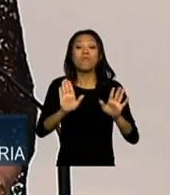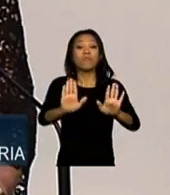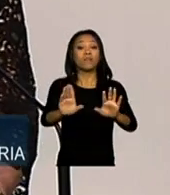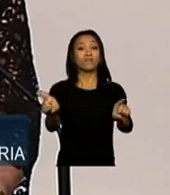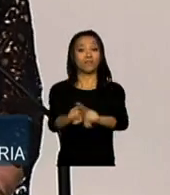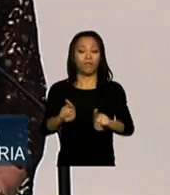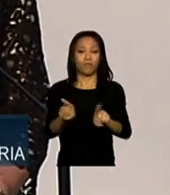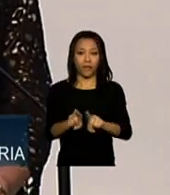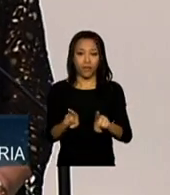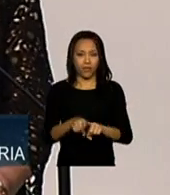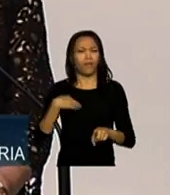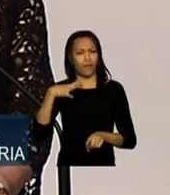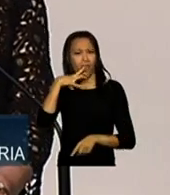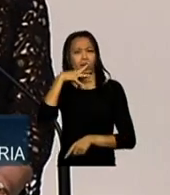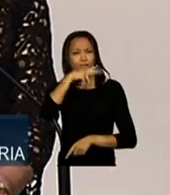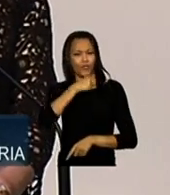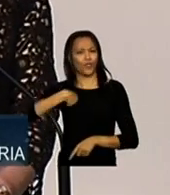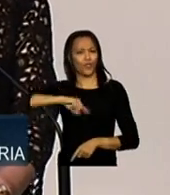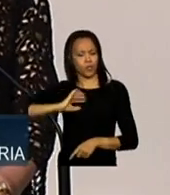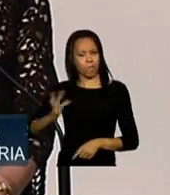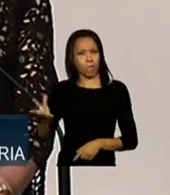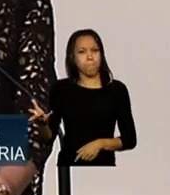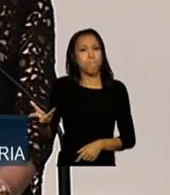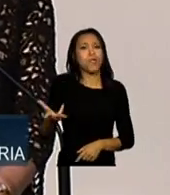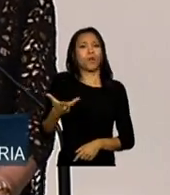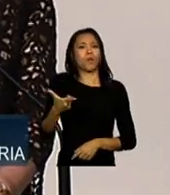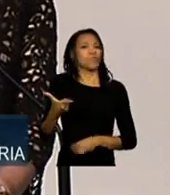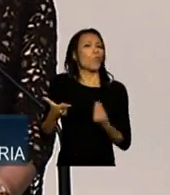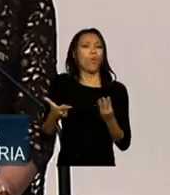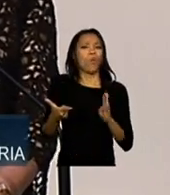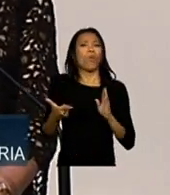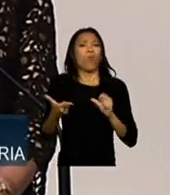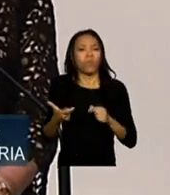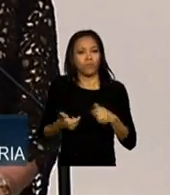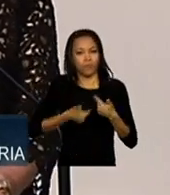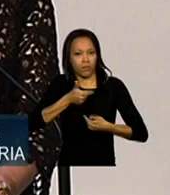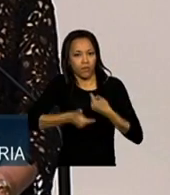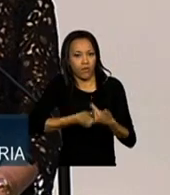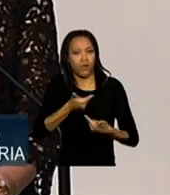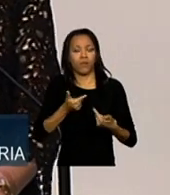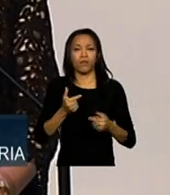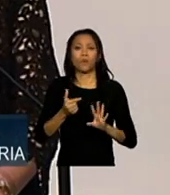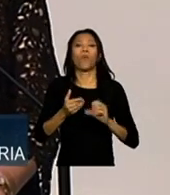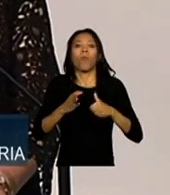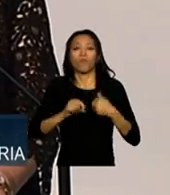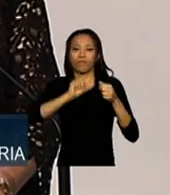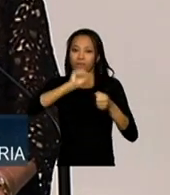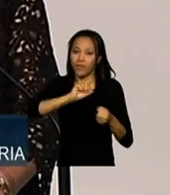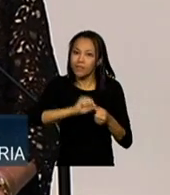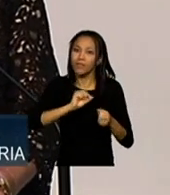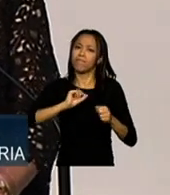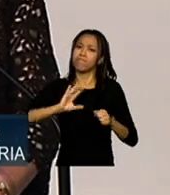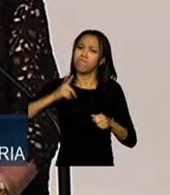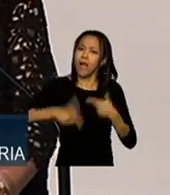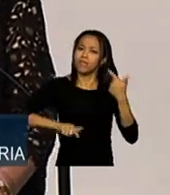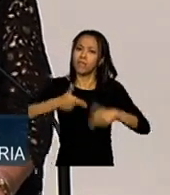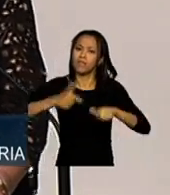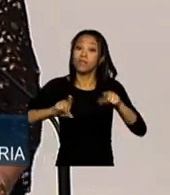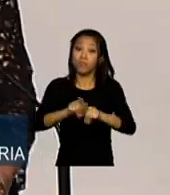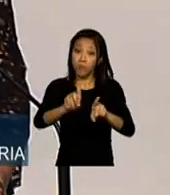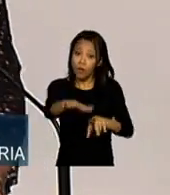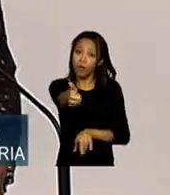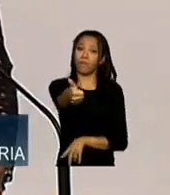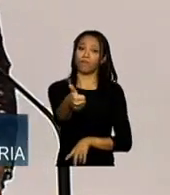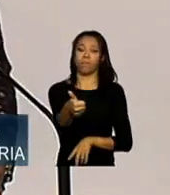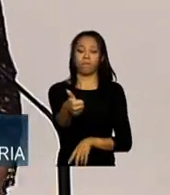também acho que nos aprimoramos muito e aprendemos muito como fazer mais e melhor.